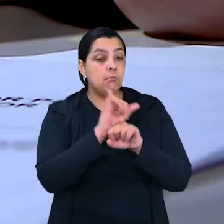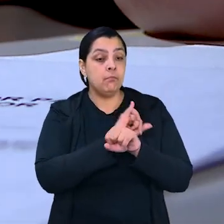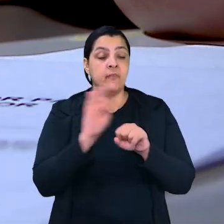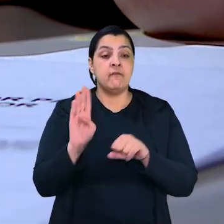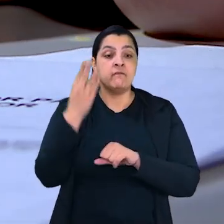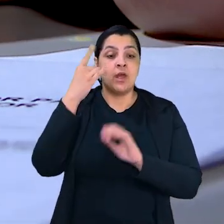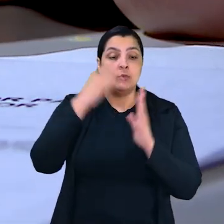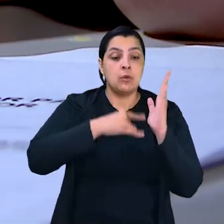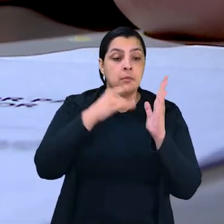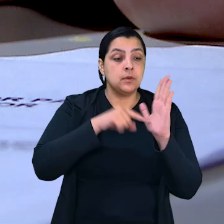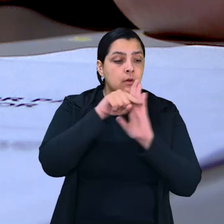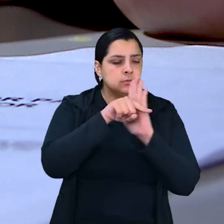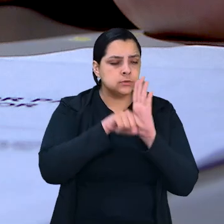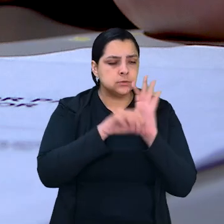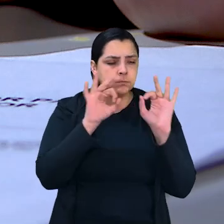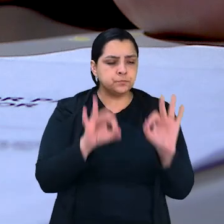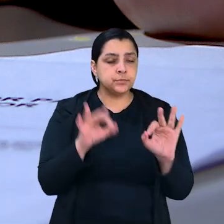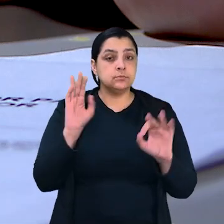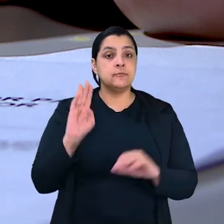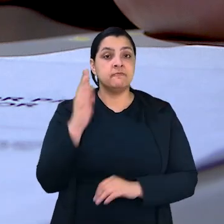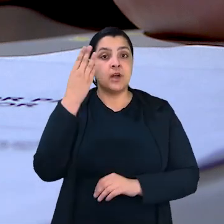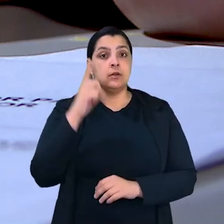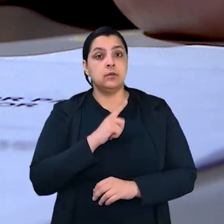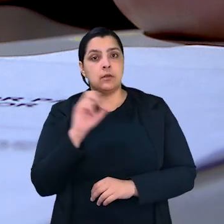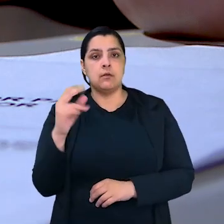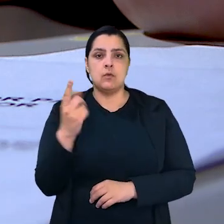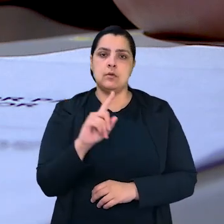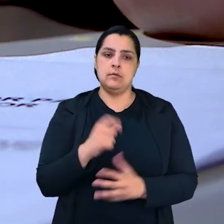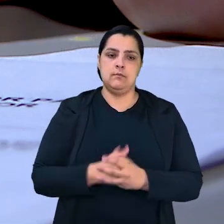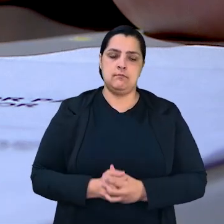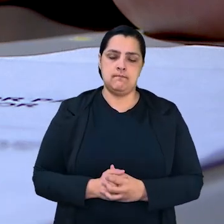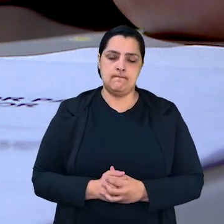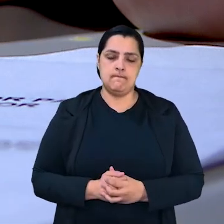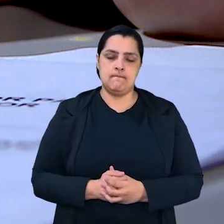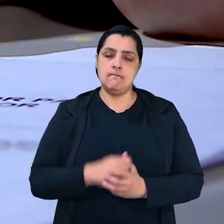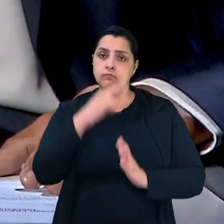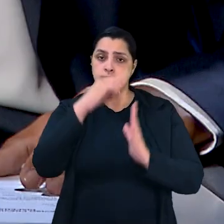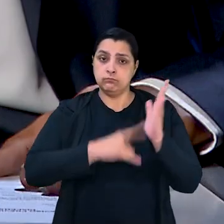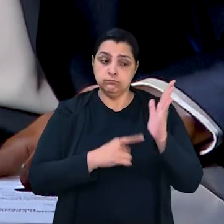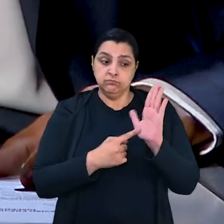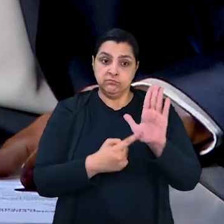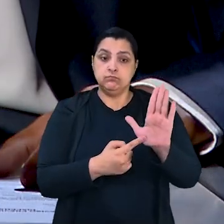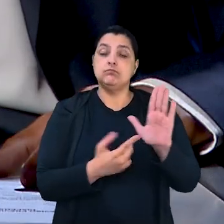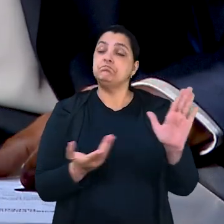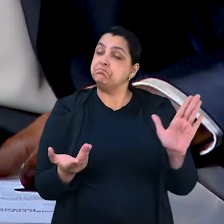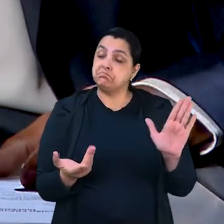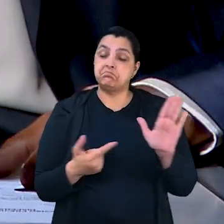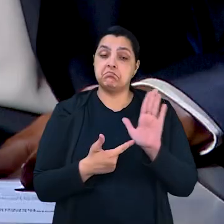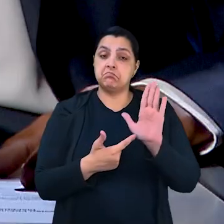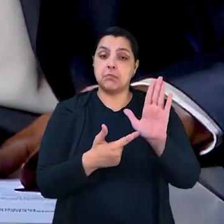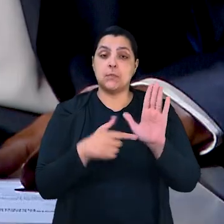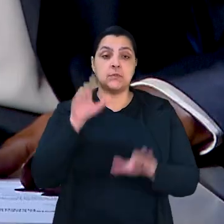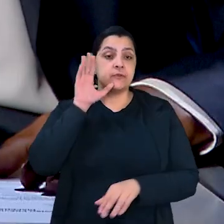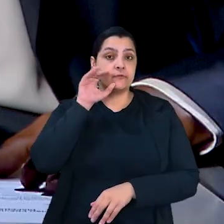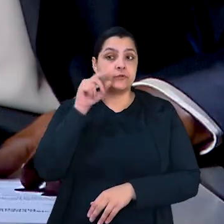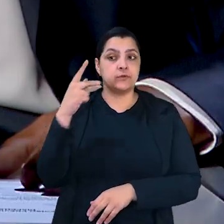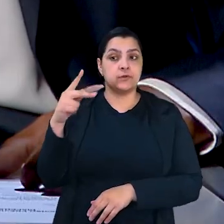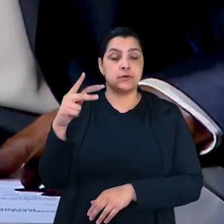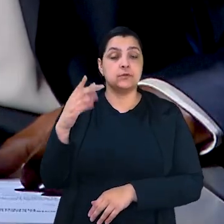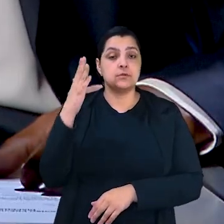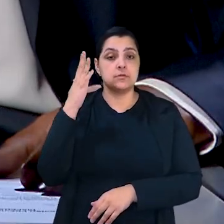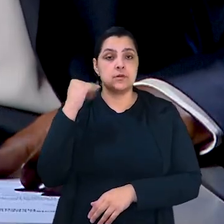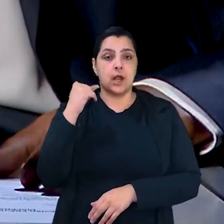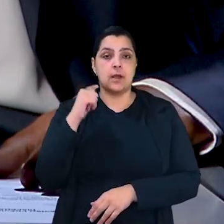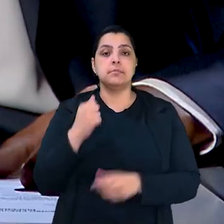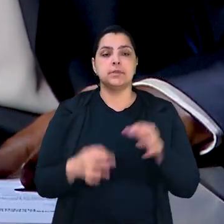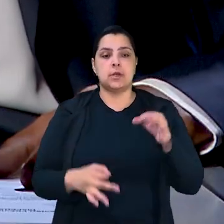falsidade documental para comprovar a suposta fraude. Para a ministra, os documentos apresentados indicam que o